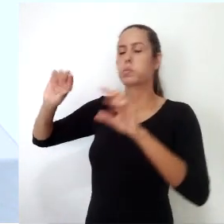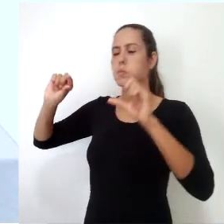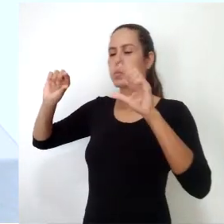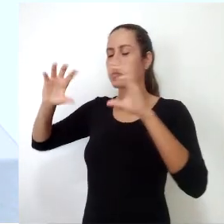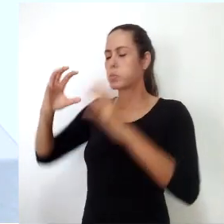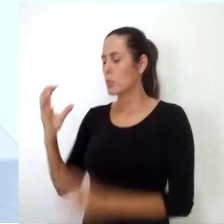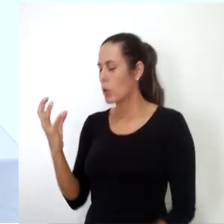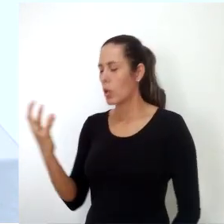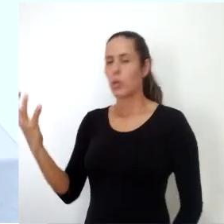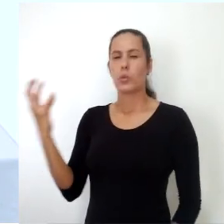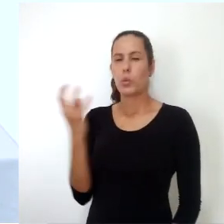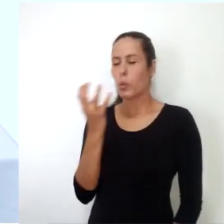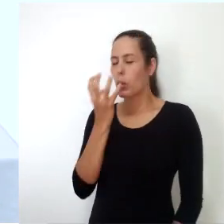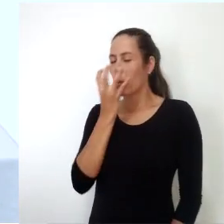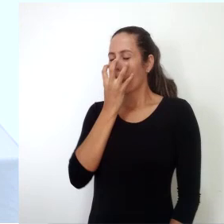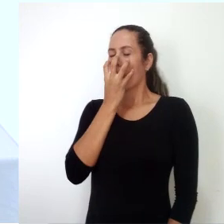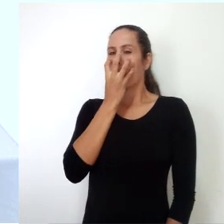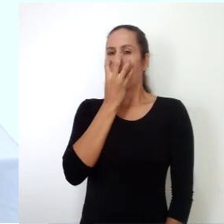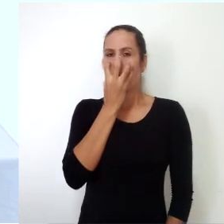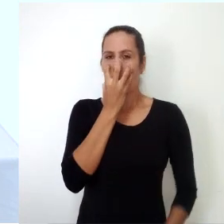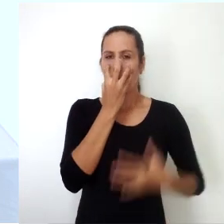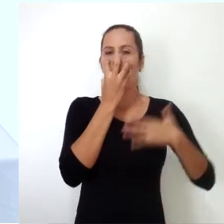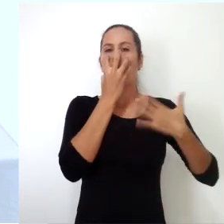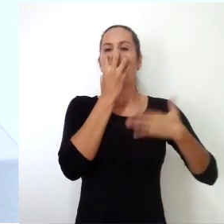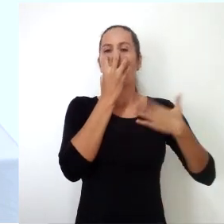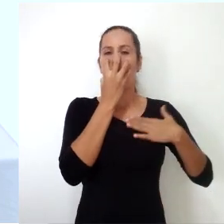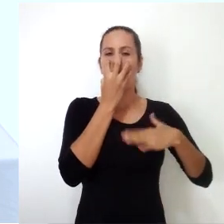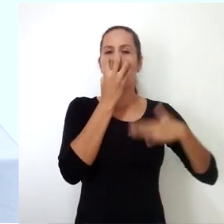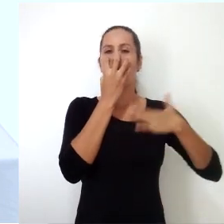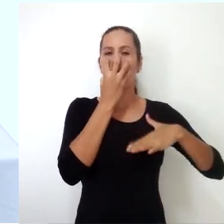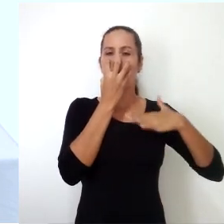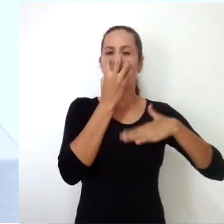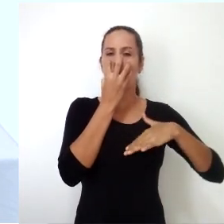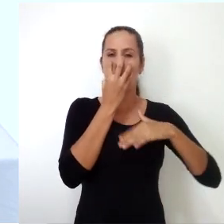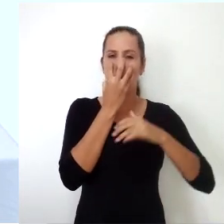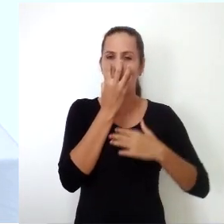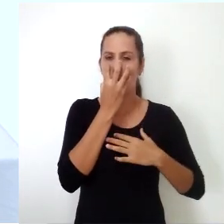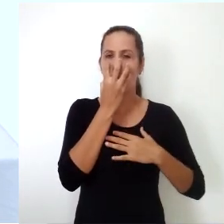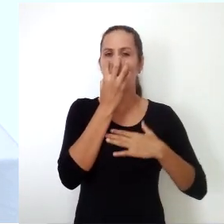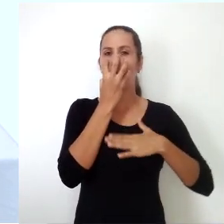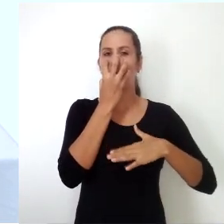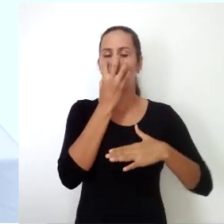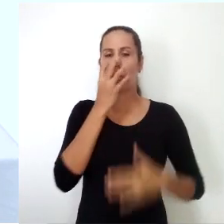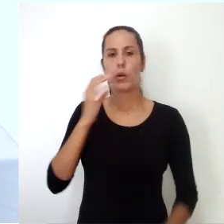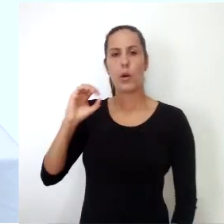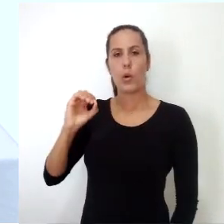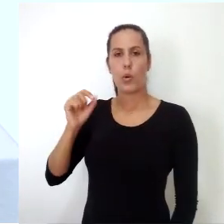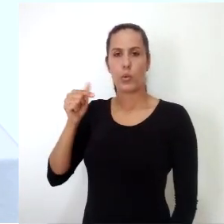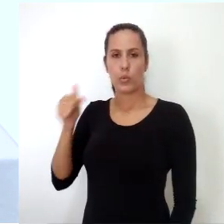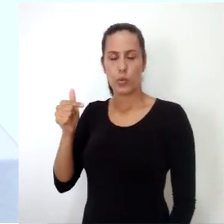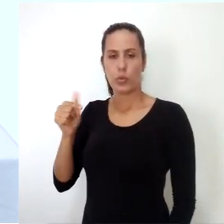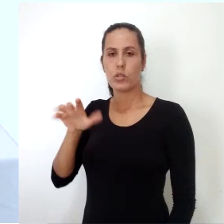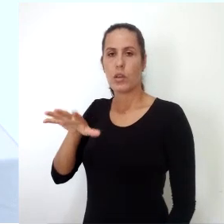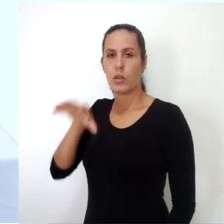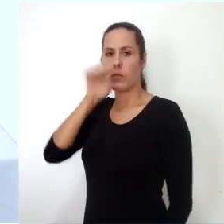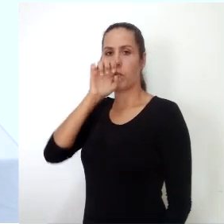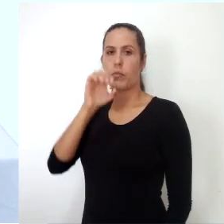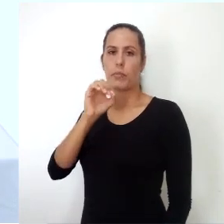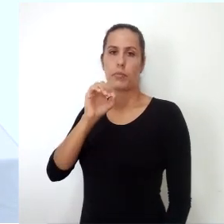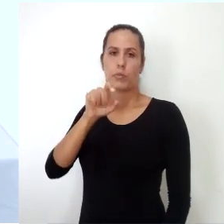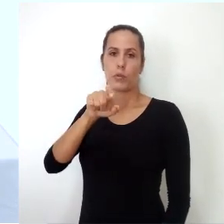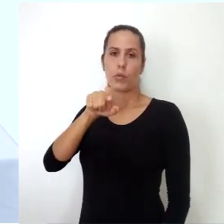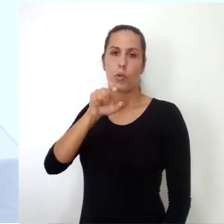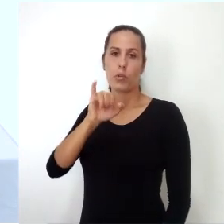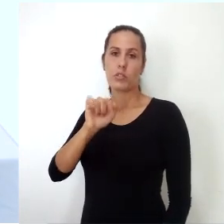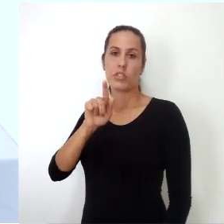certa forma, inalando, né, só o gás, que no caso só o oxigênio, porque